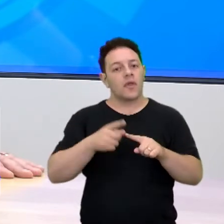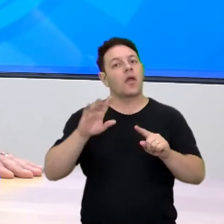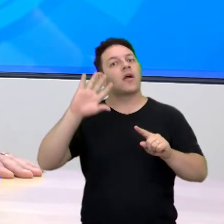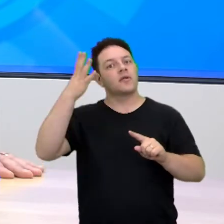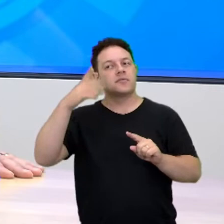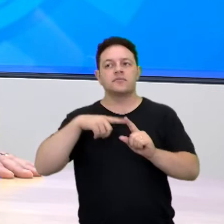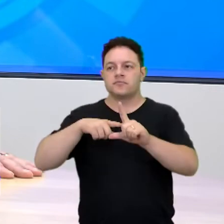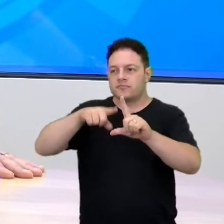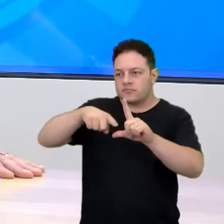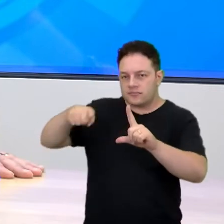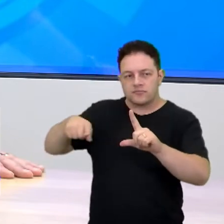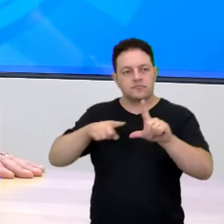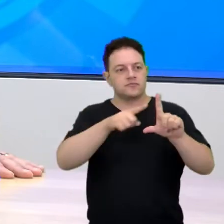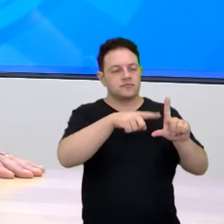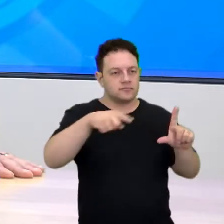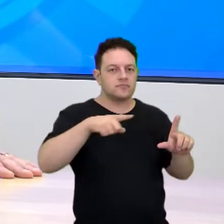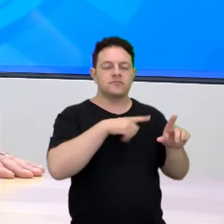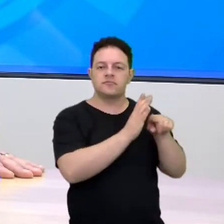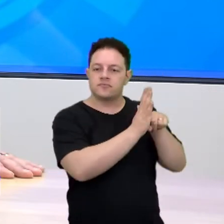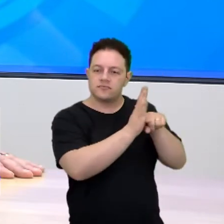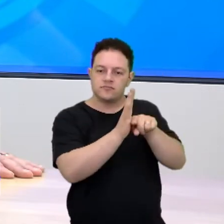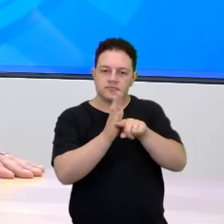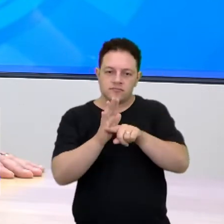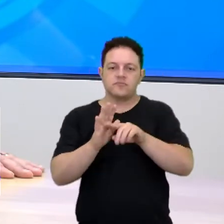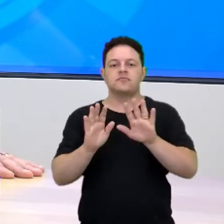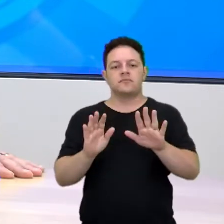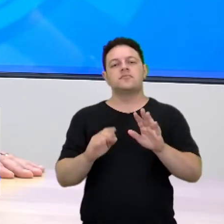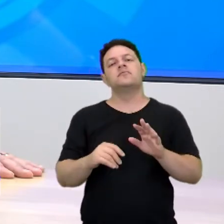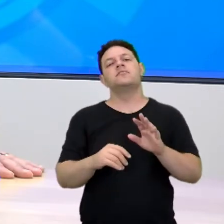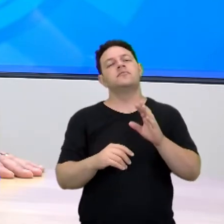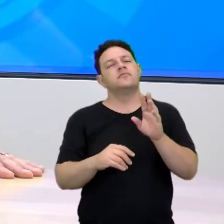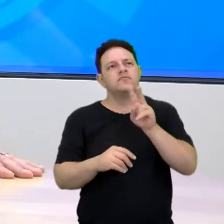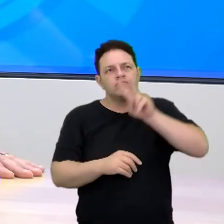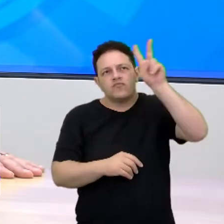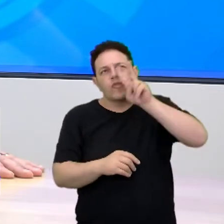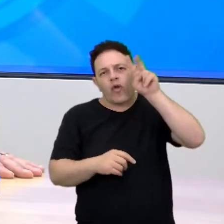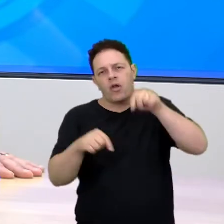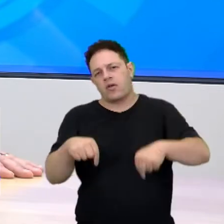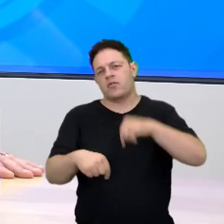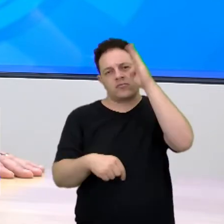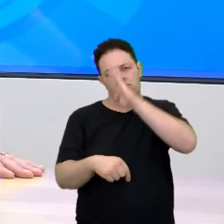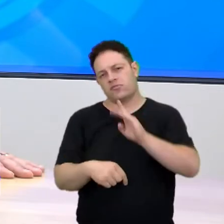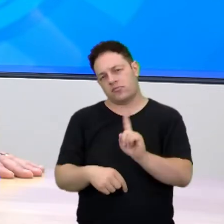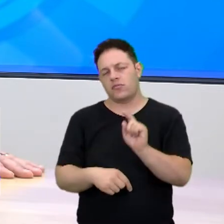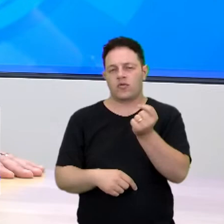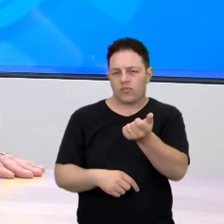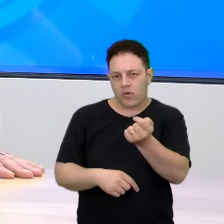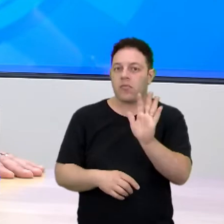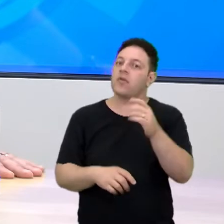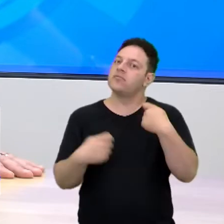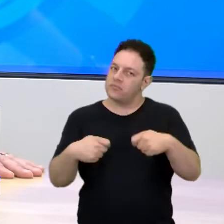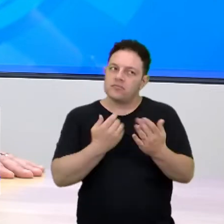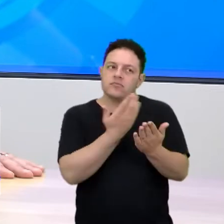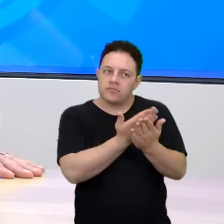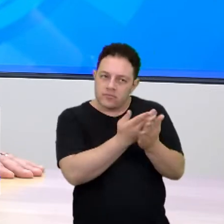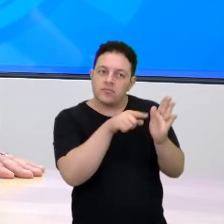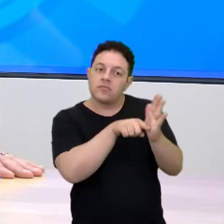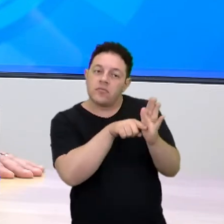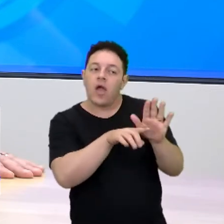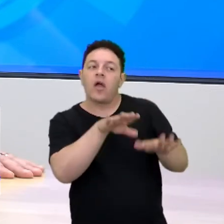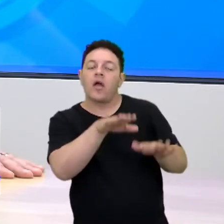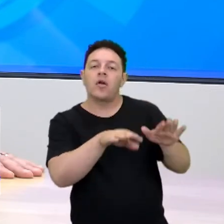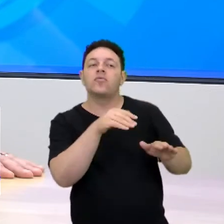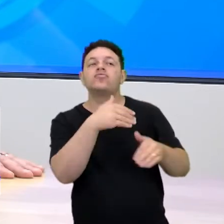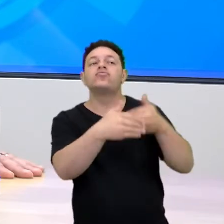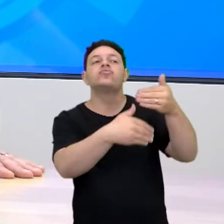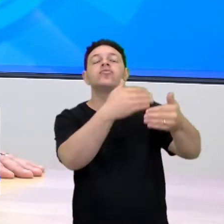sismos no nosso território, né, mas de baixa intensidade, né? Mesmo assim eles devem ser estudados, para qualquer